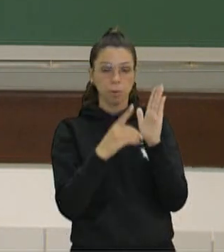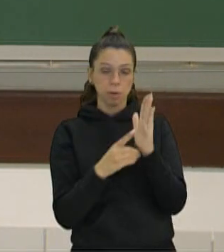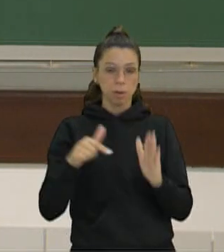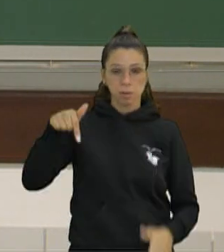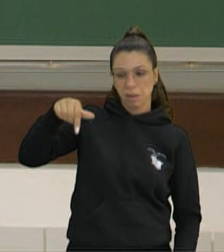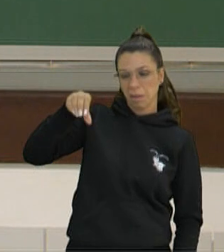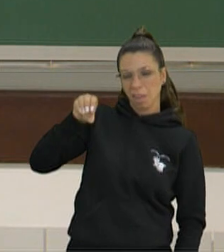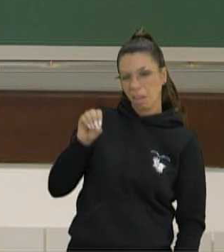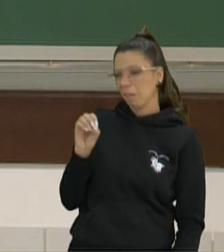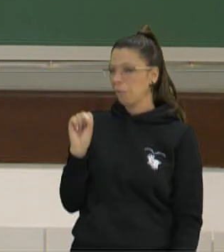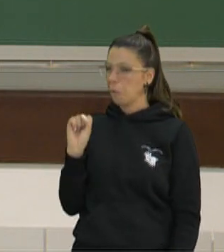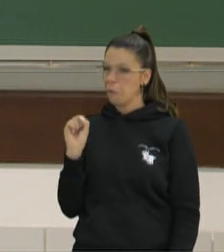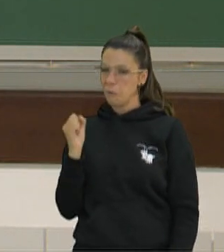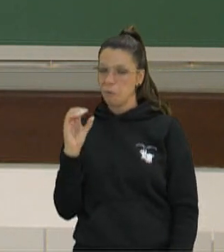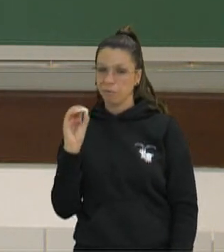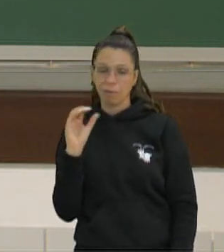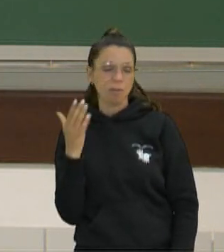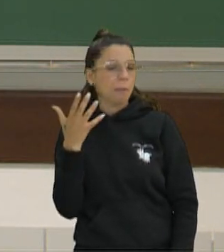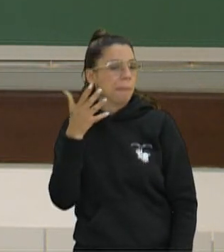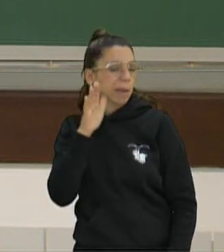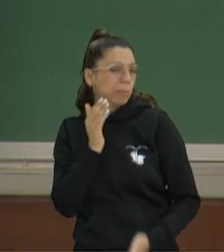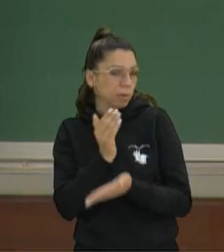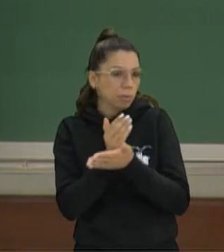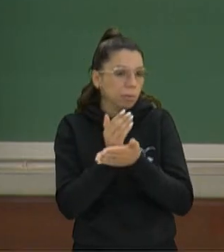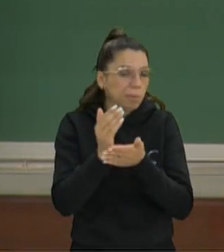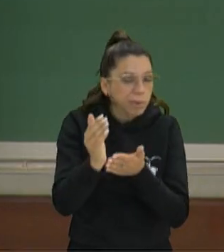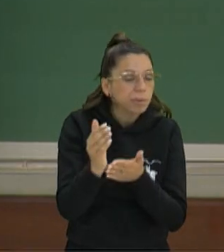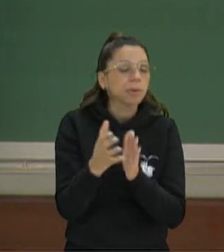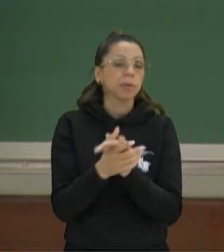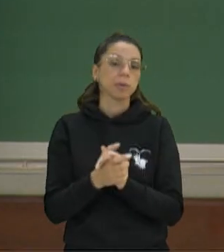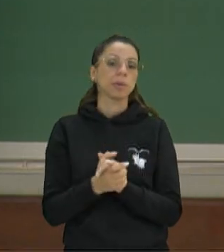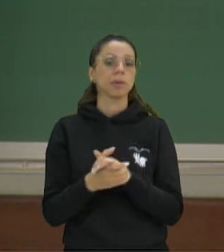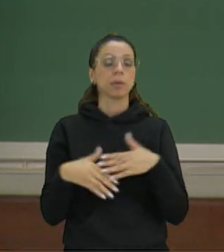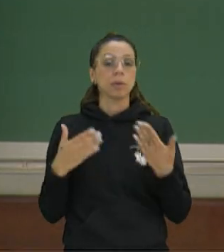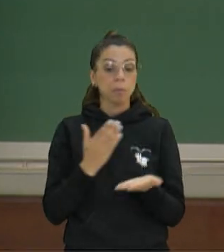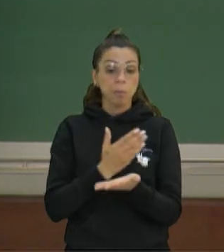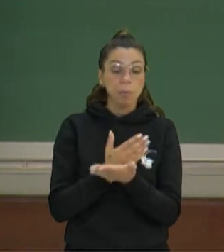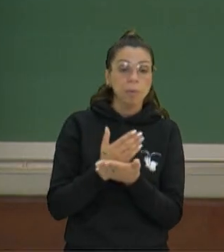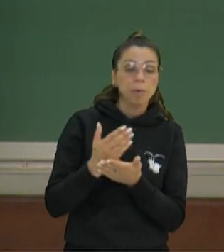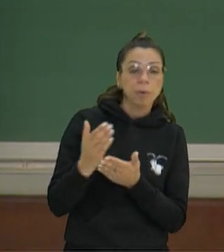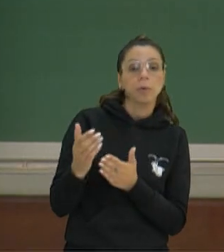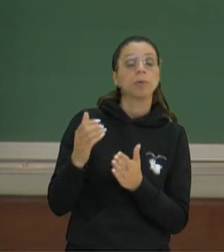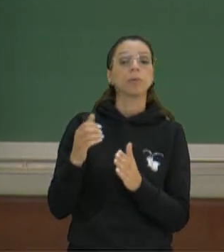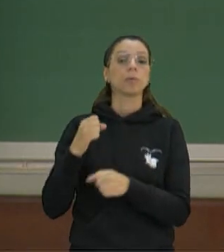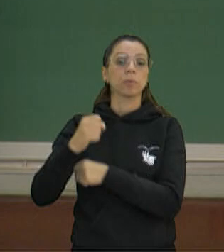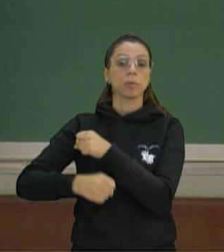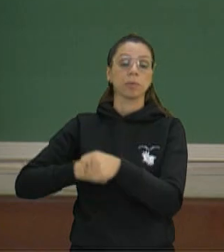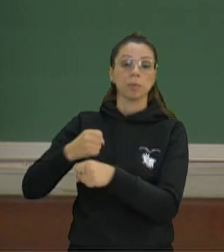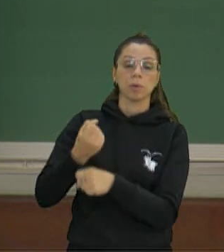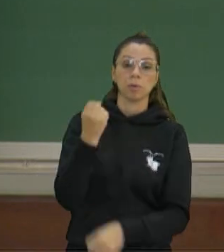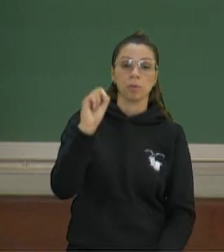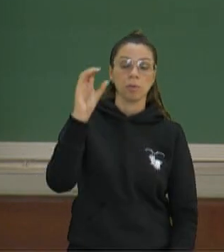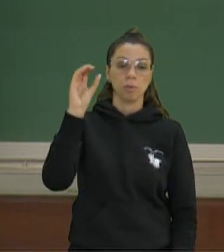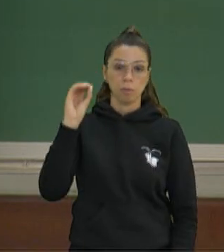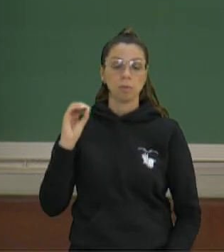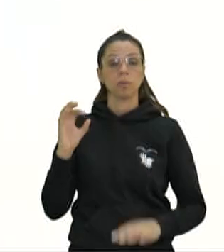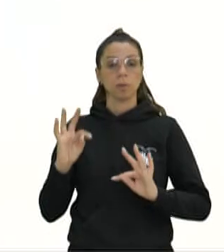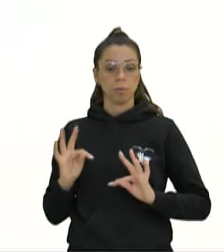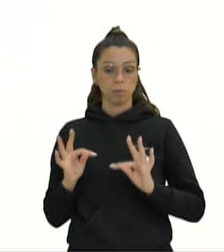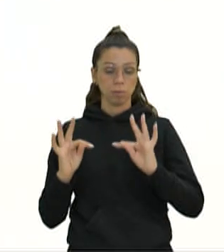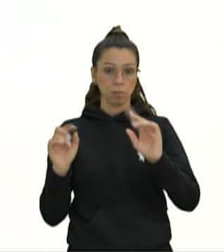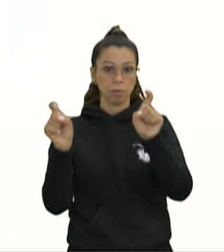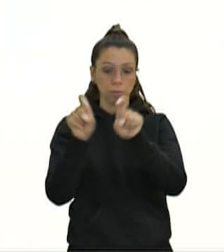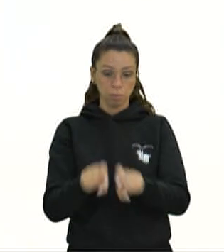ou menos. Podemos entender que a globalização teria se iniciado no começo dos anos 80, quando a tecnologia de